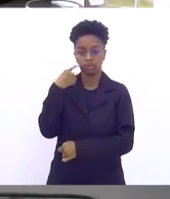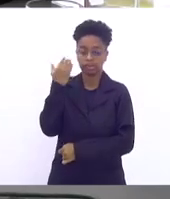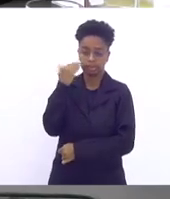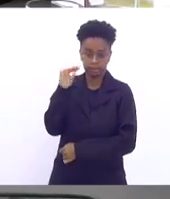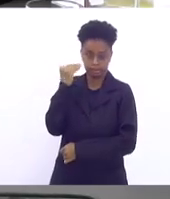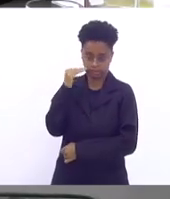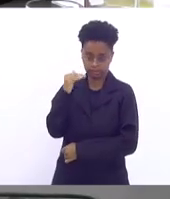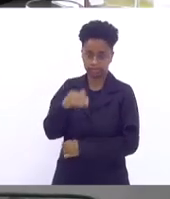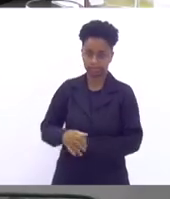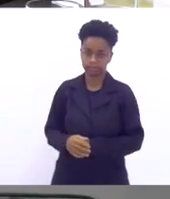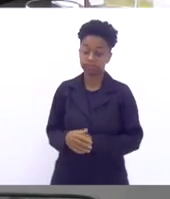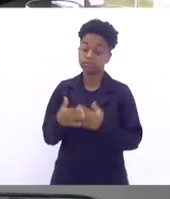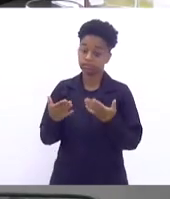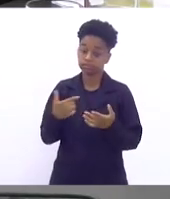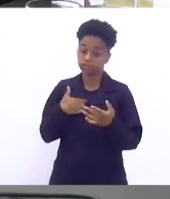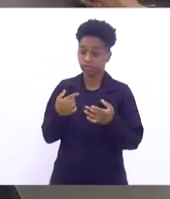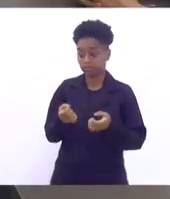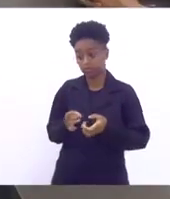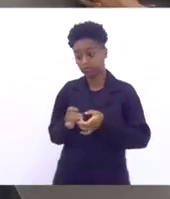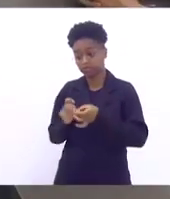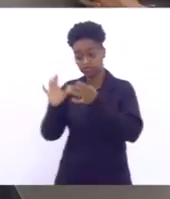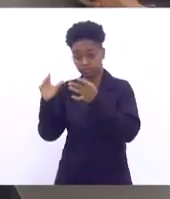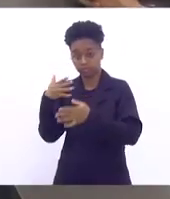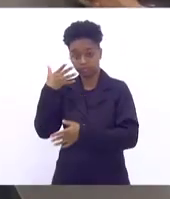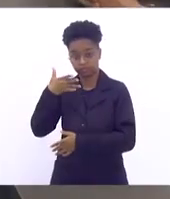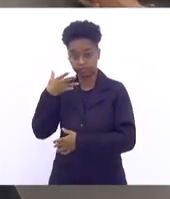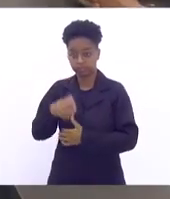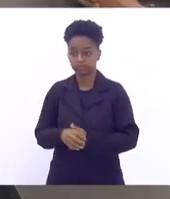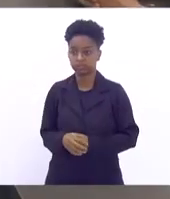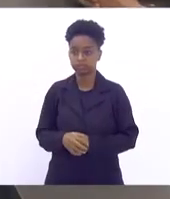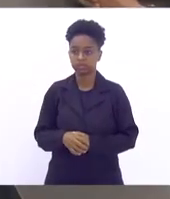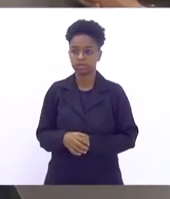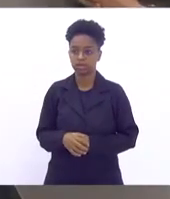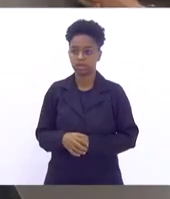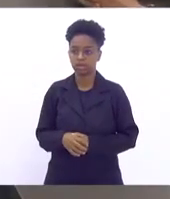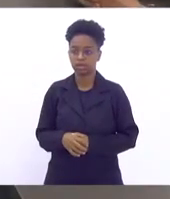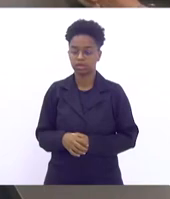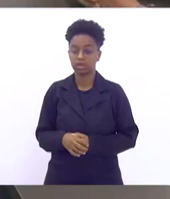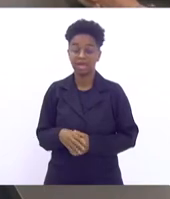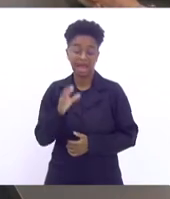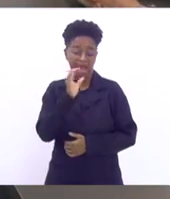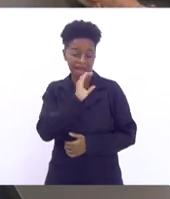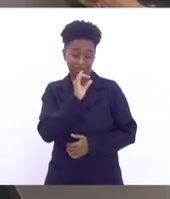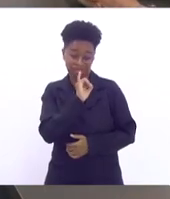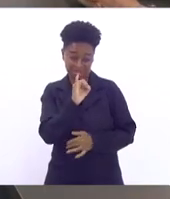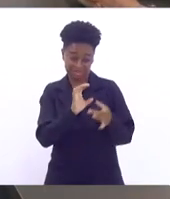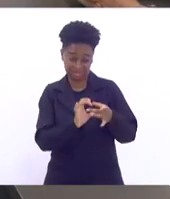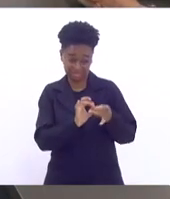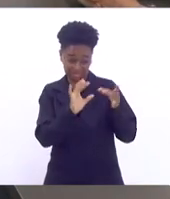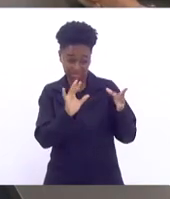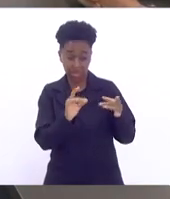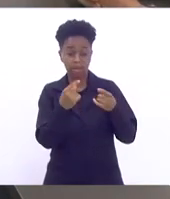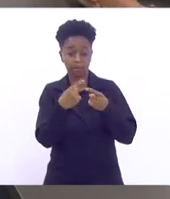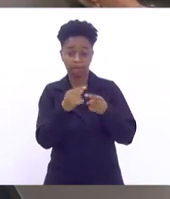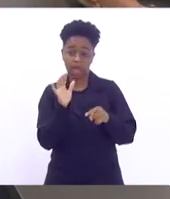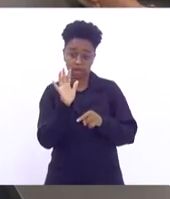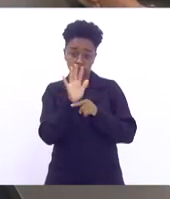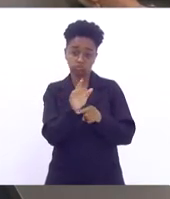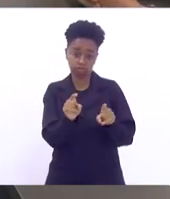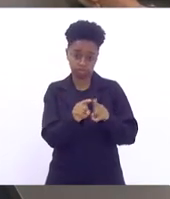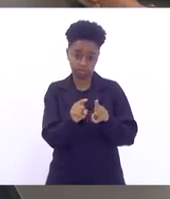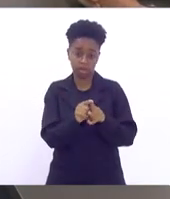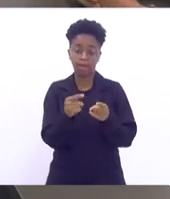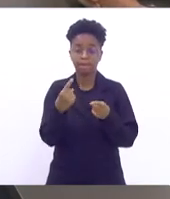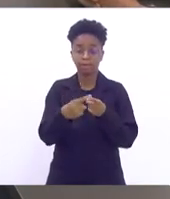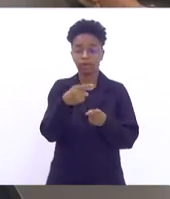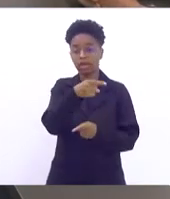então retorna a palavra vossa excelência projeto em discussão muito rapidamente se vossa excelência me permitir porque vai até ajudar porque o